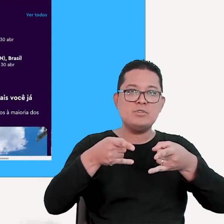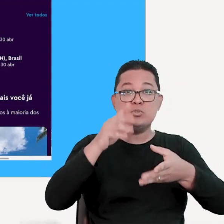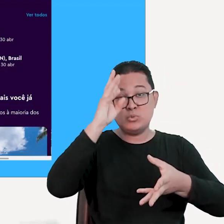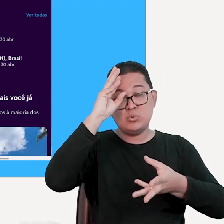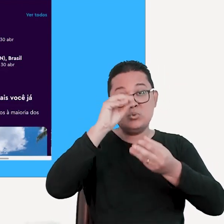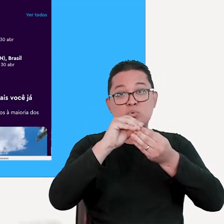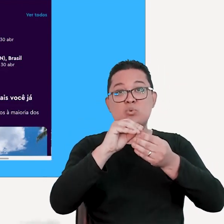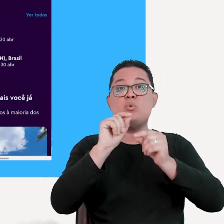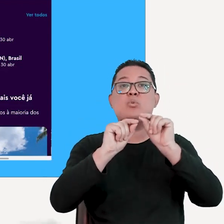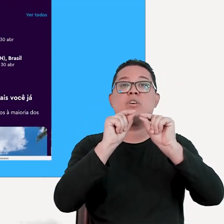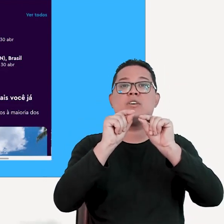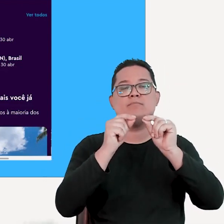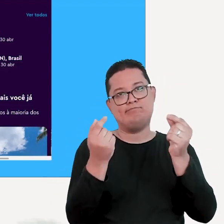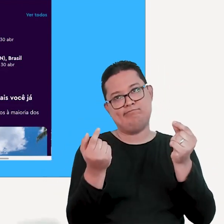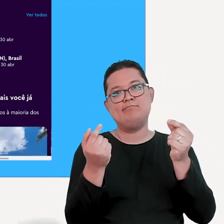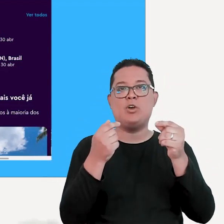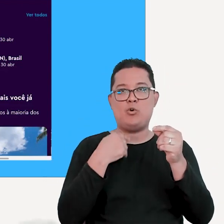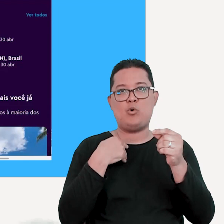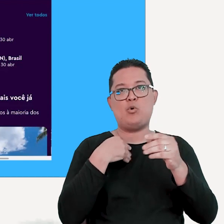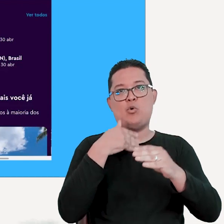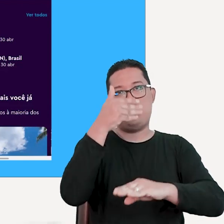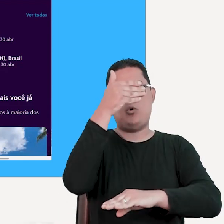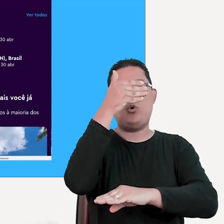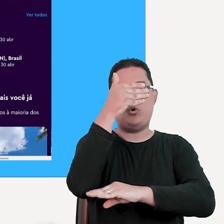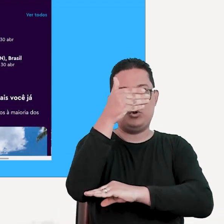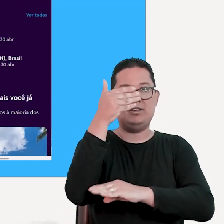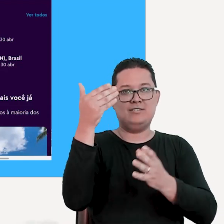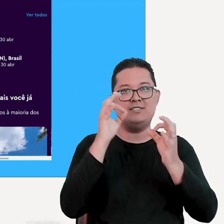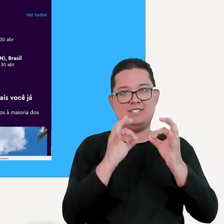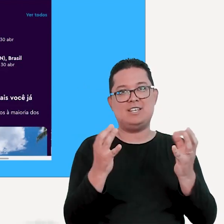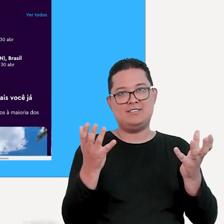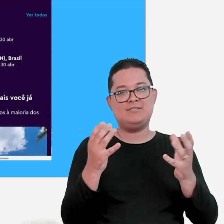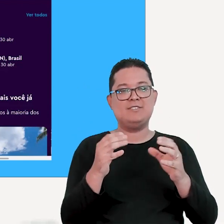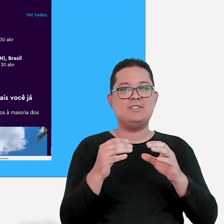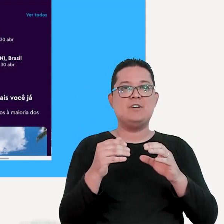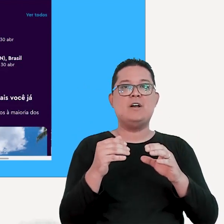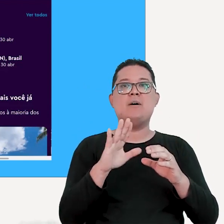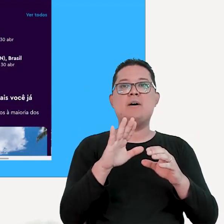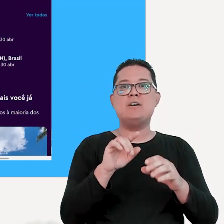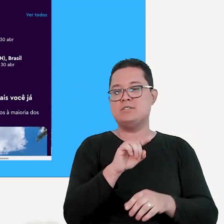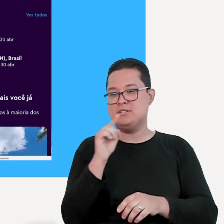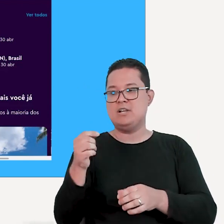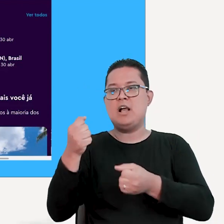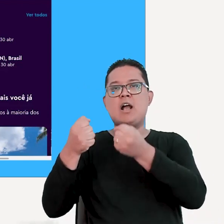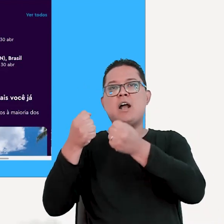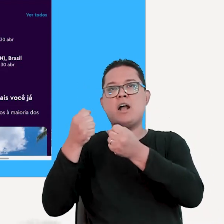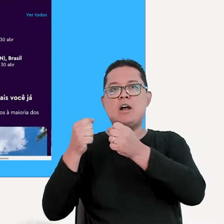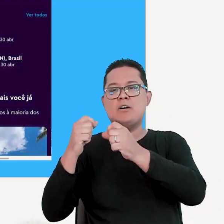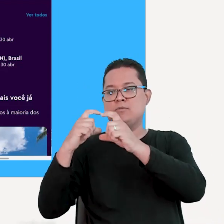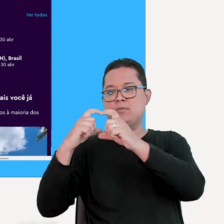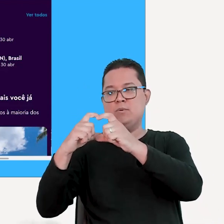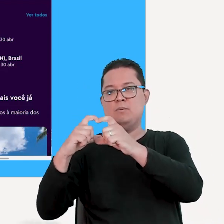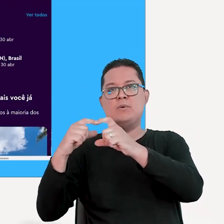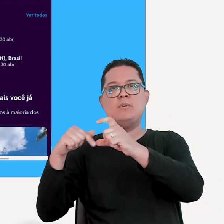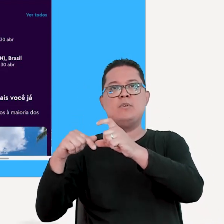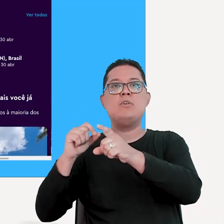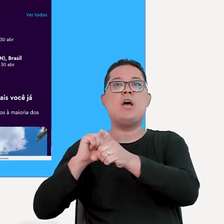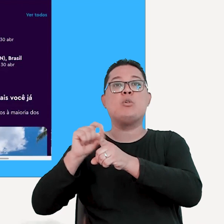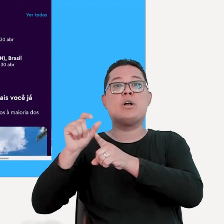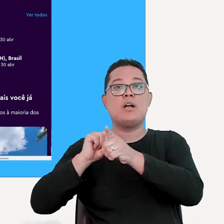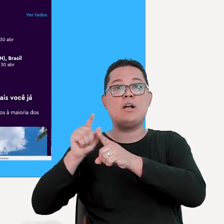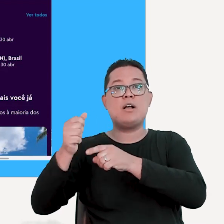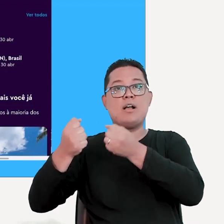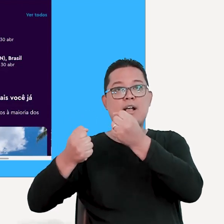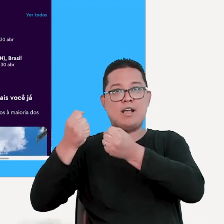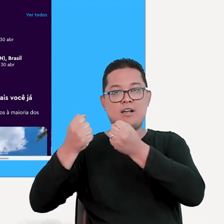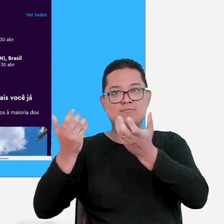uma cama, eu vou pesquisar por hotéis. Mas se eu clicar no último botão, que é o desenho de um carro, é aluguel de carros. Mas e quem